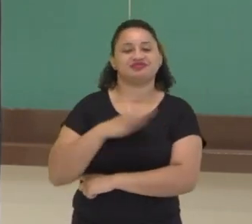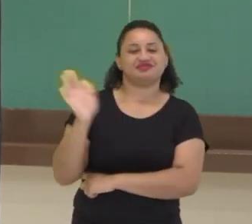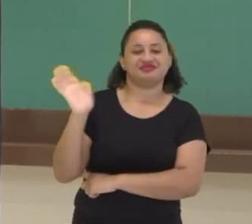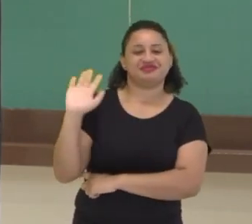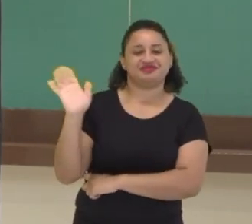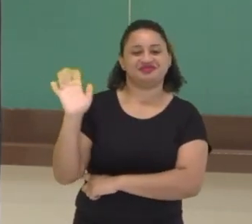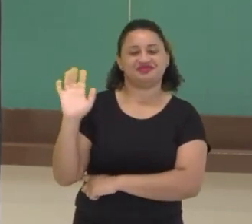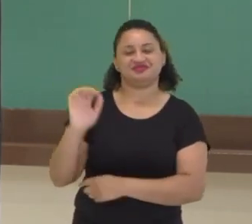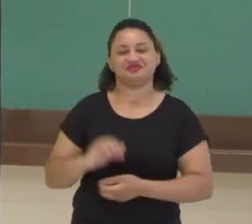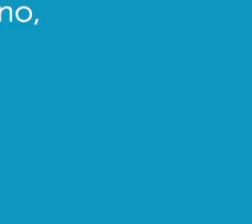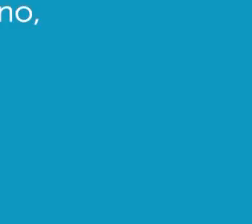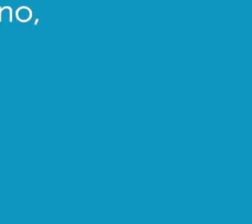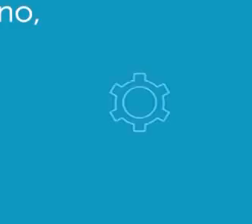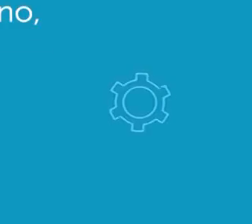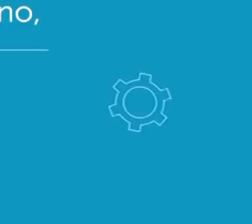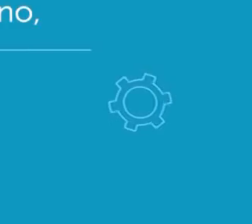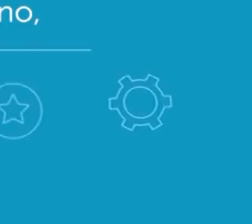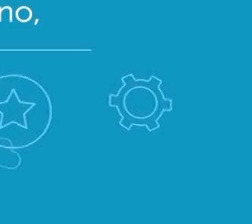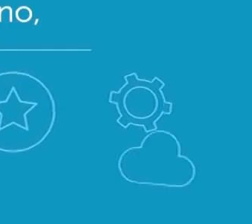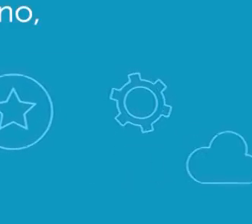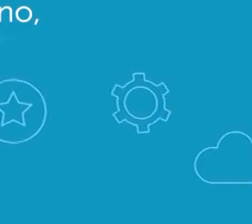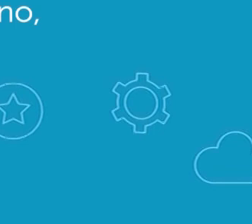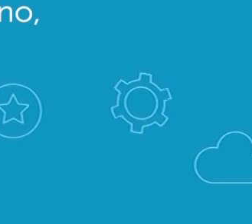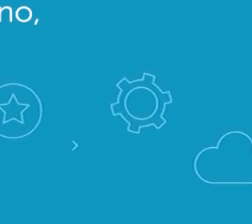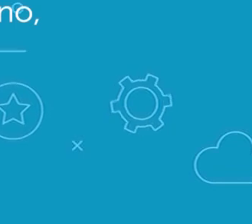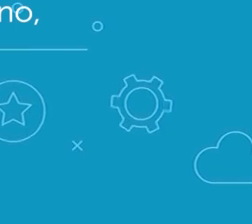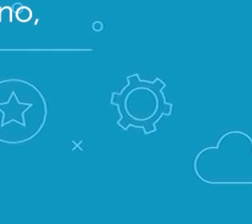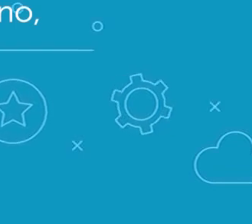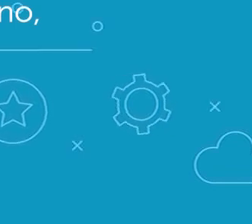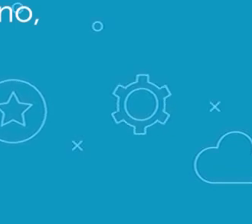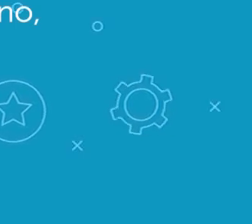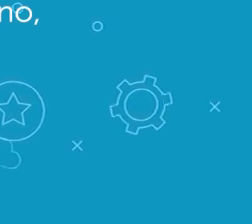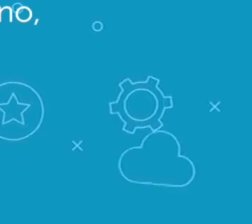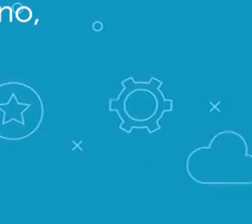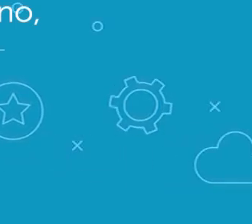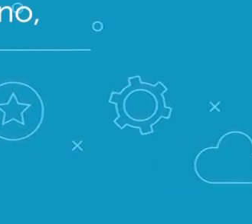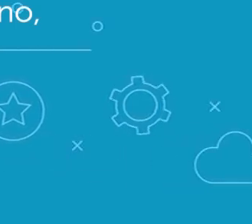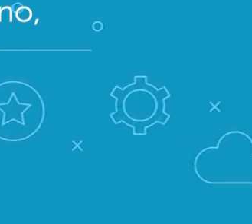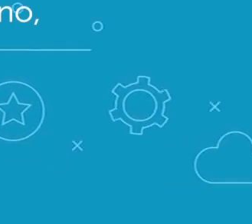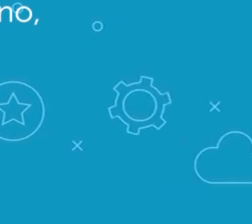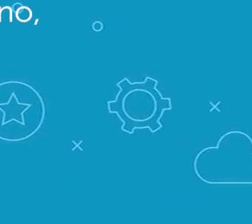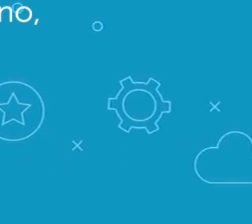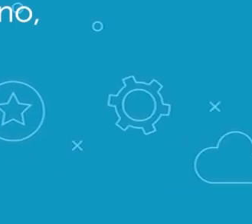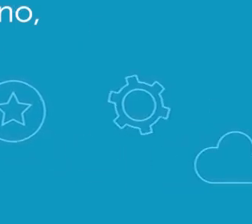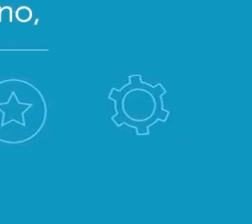e até breve.